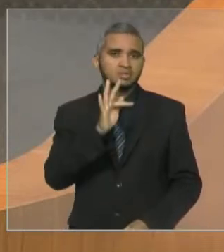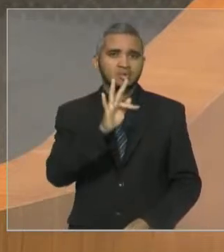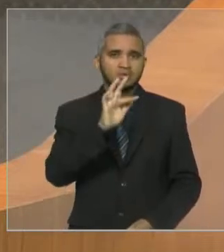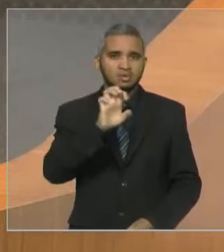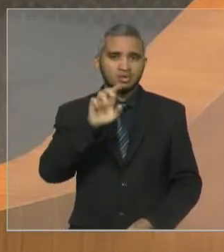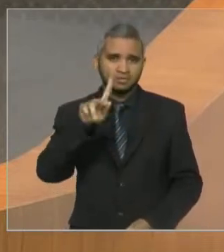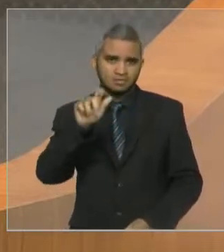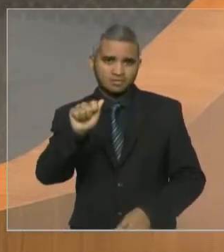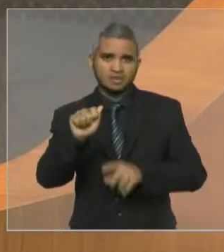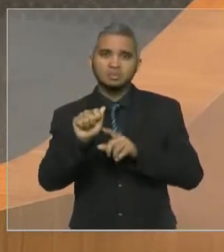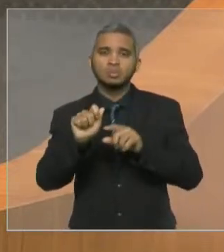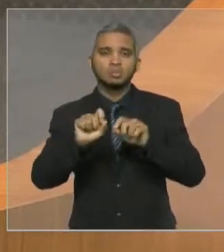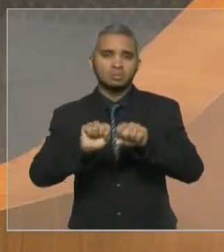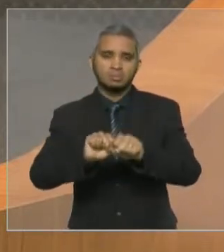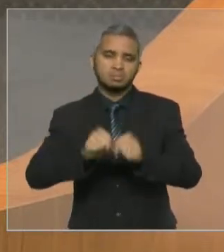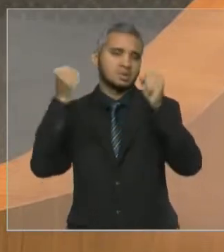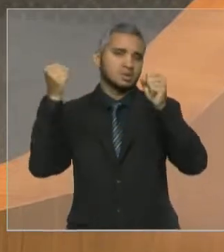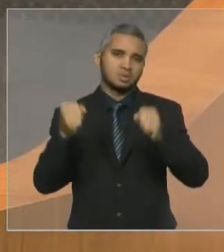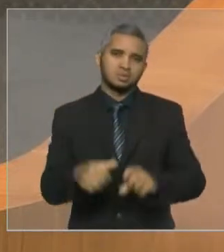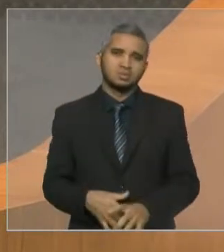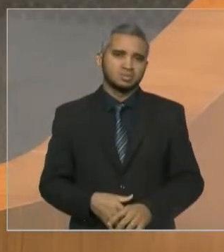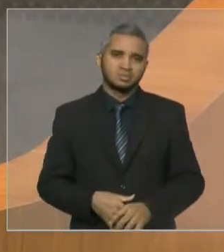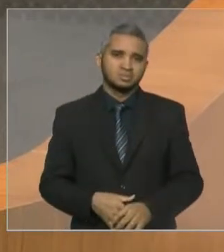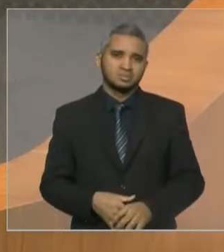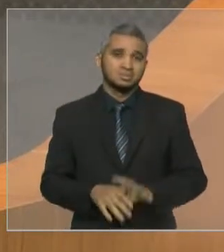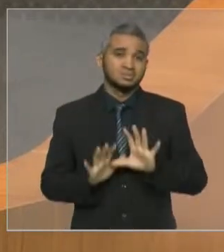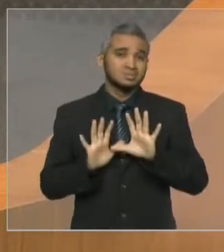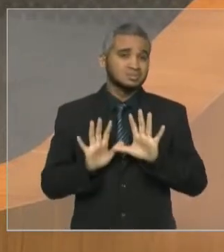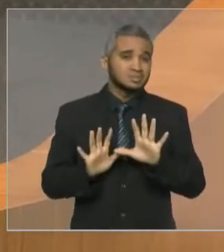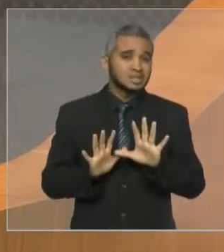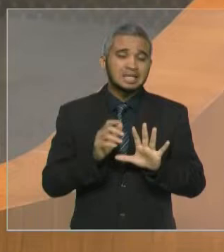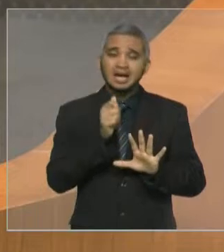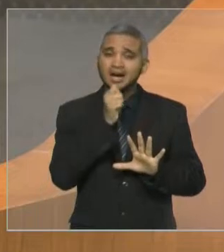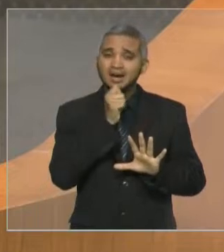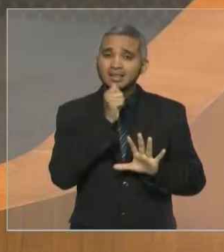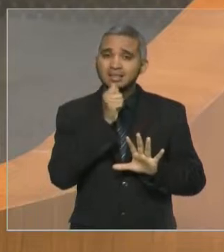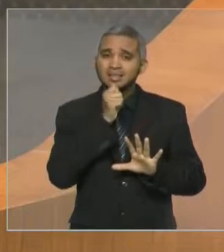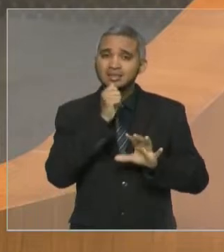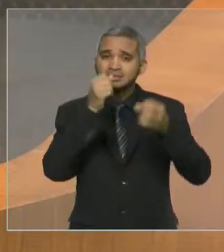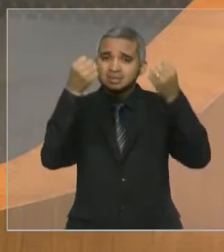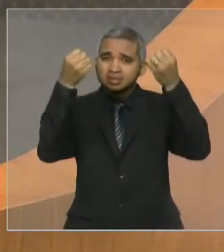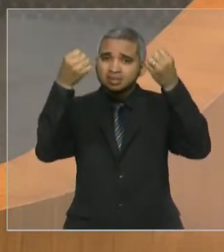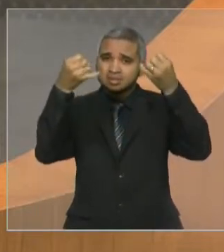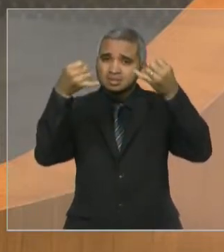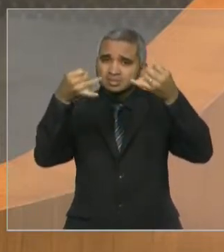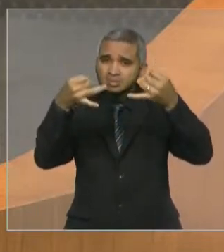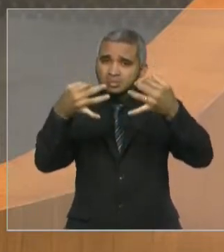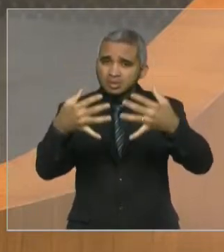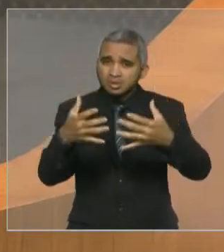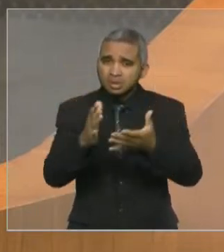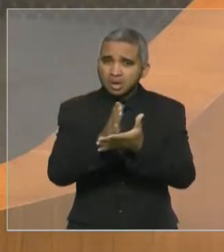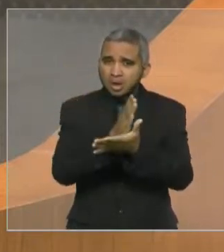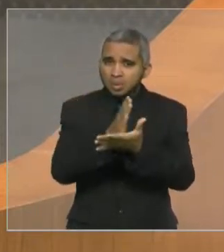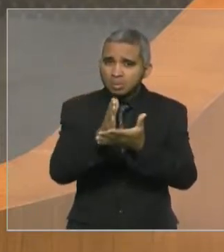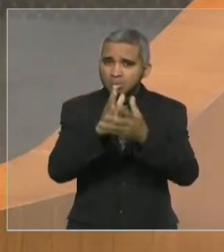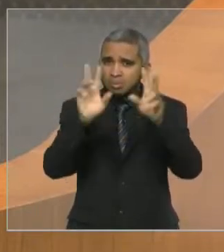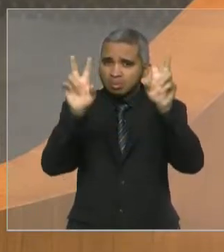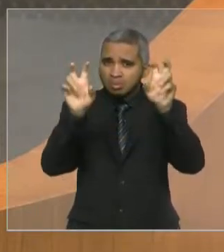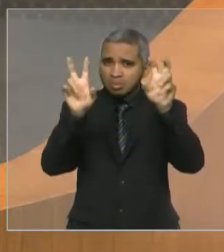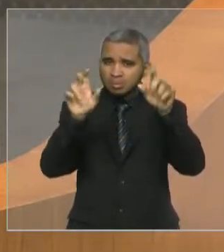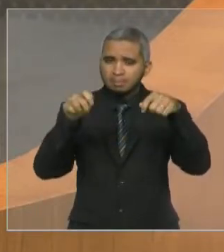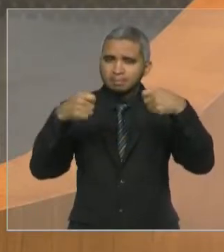quebrado. Mas ainda nós não esclarecemos algumas situações que precisam ser